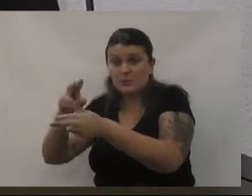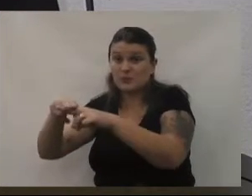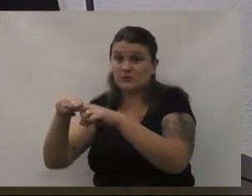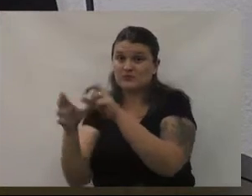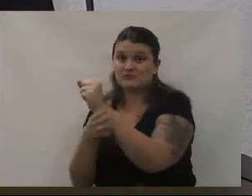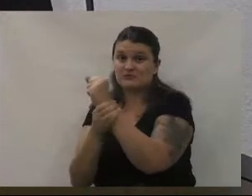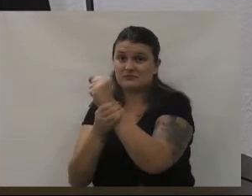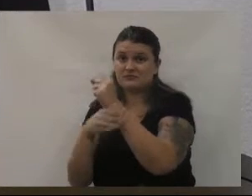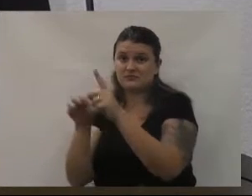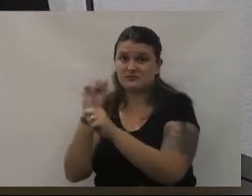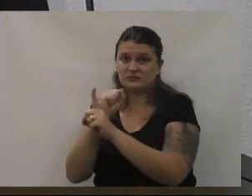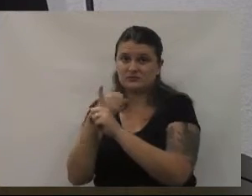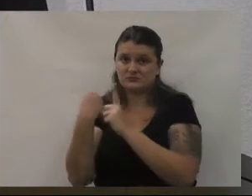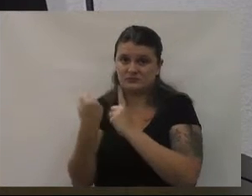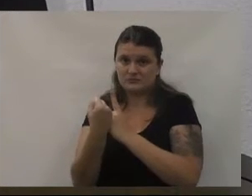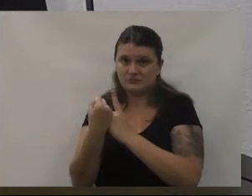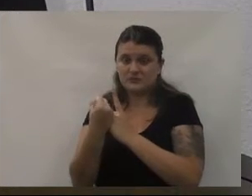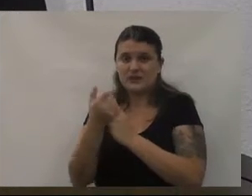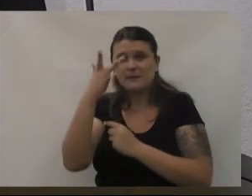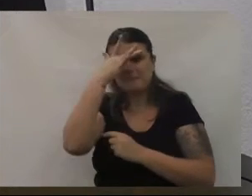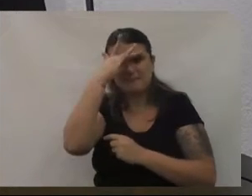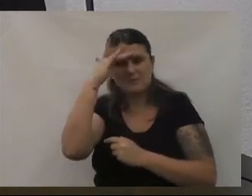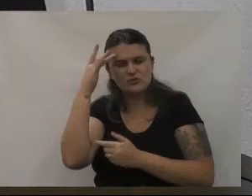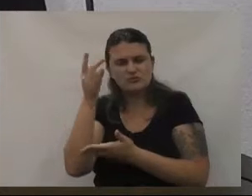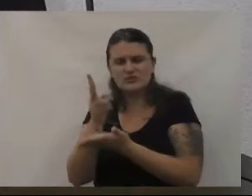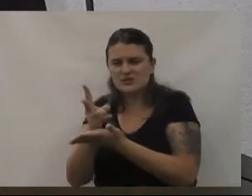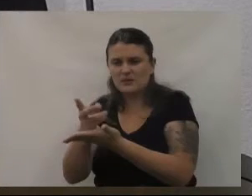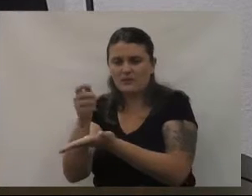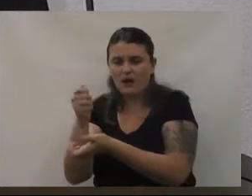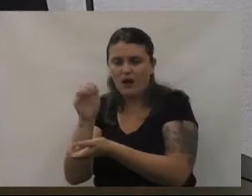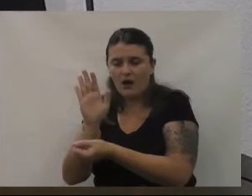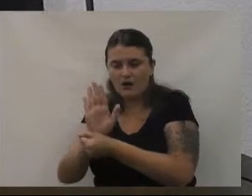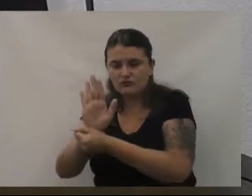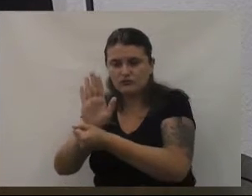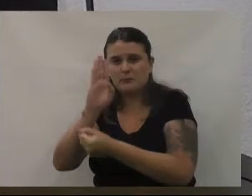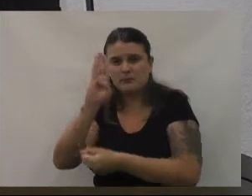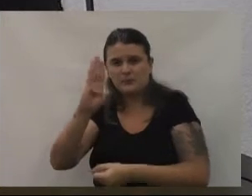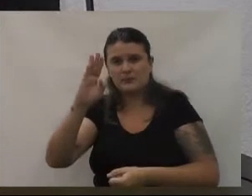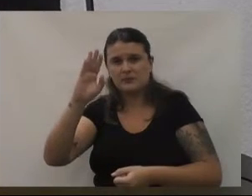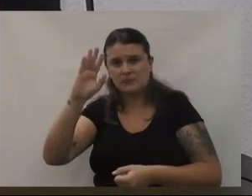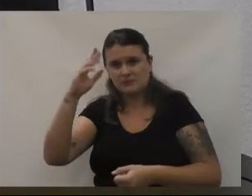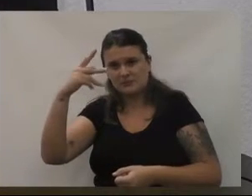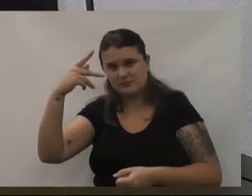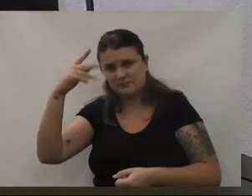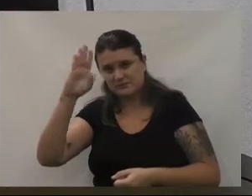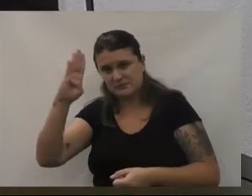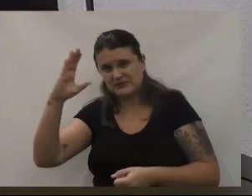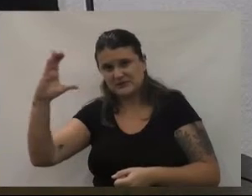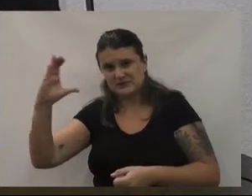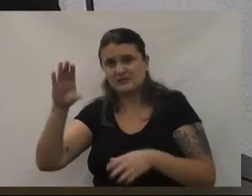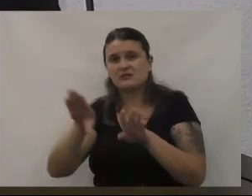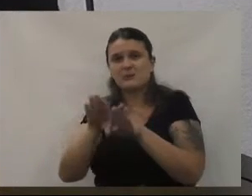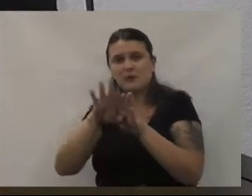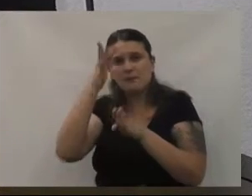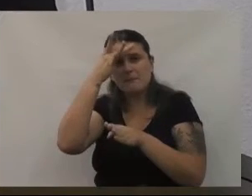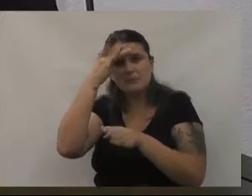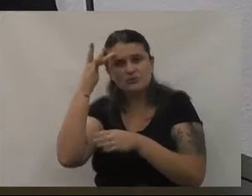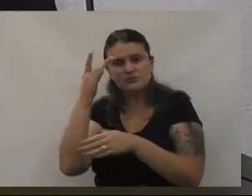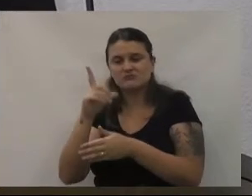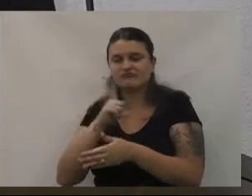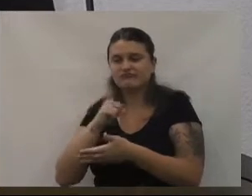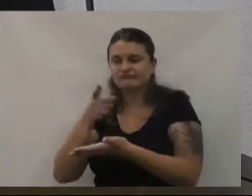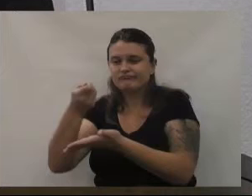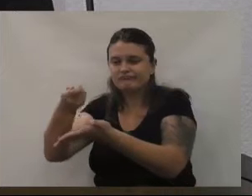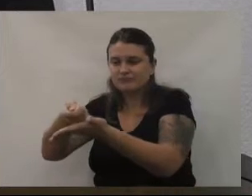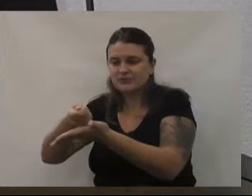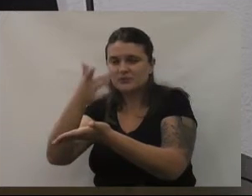Seguridade Social, que é o benefício de prestação continuada, o PBC, e os benefícios rurais. Então,